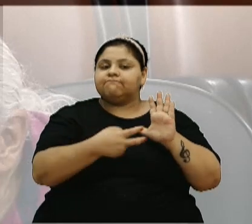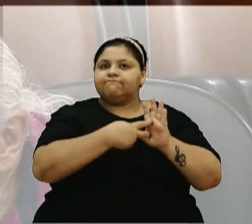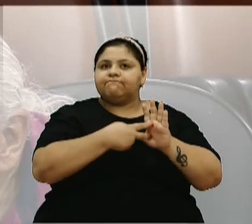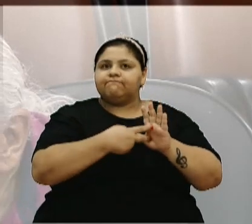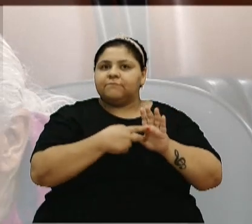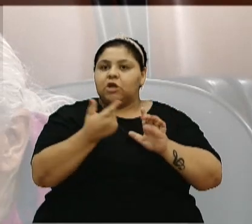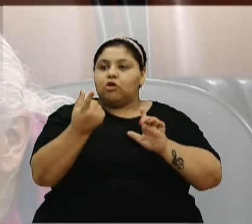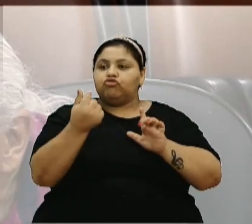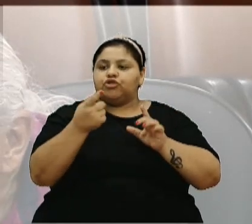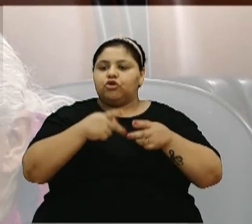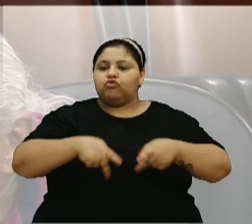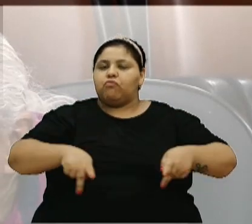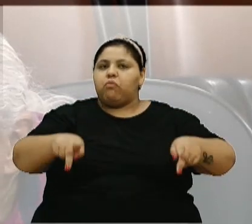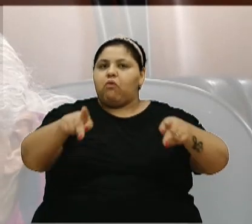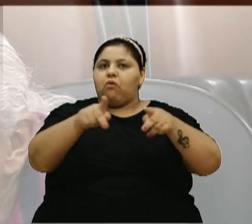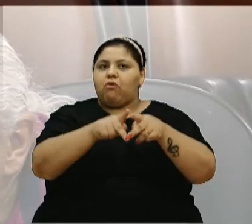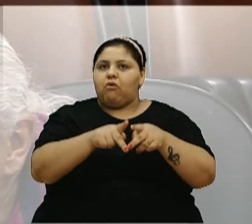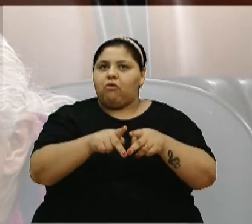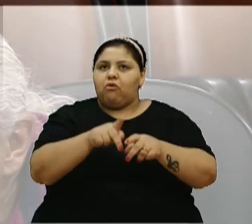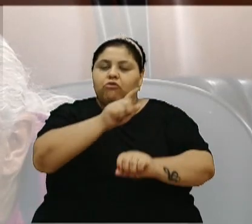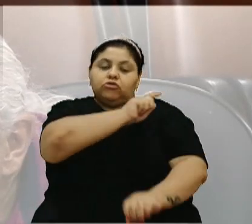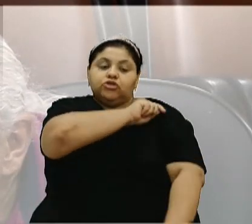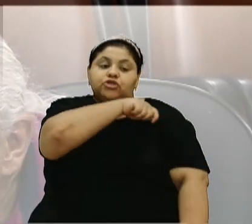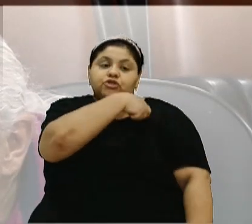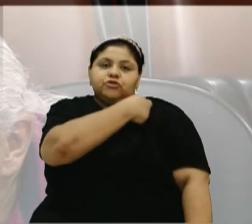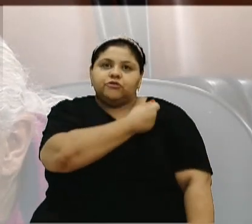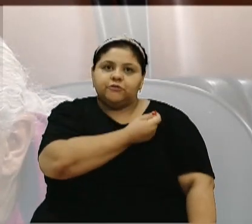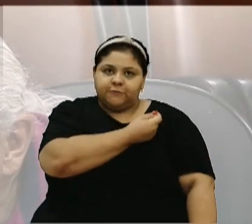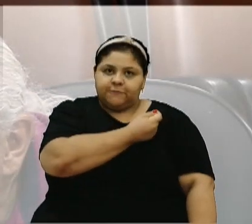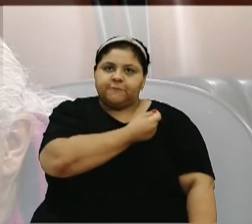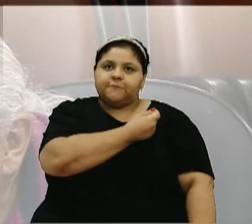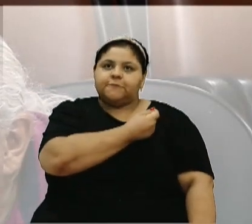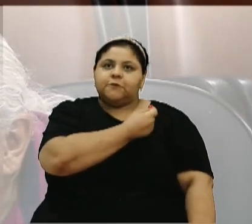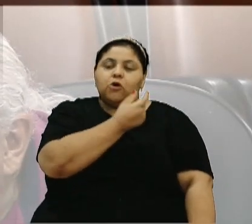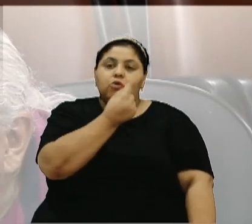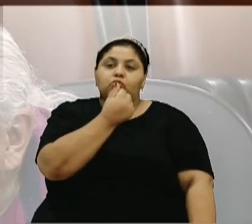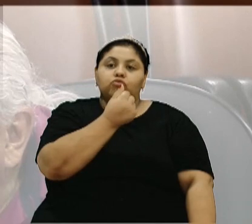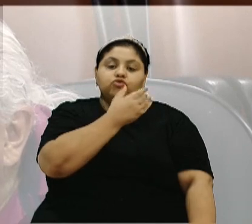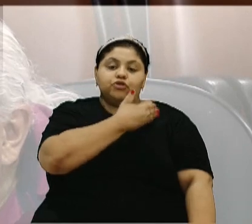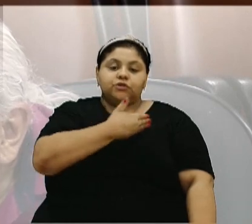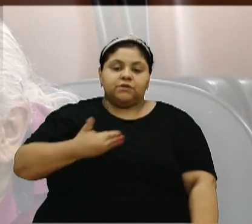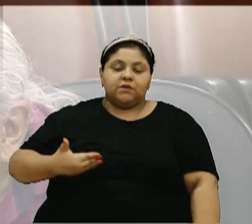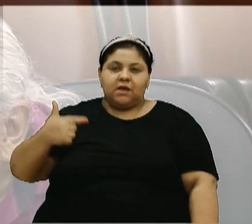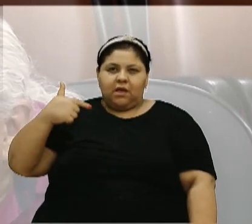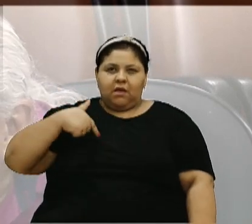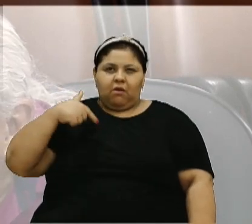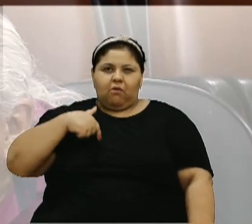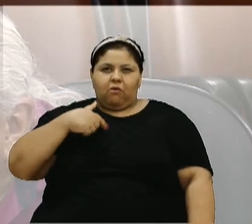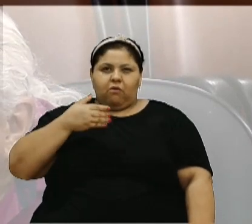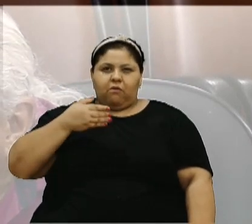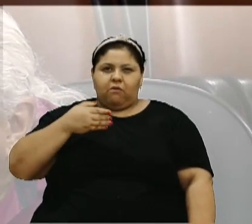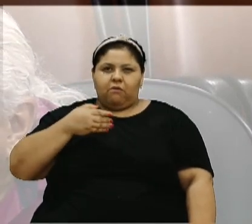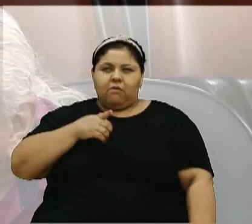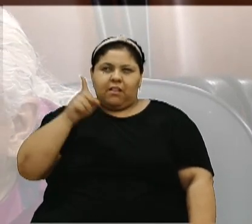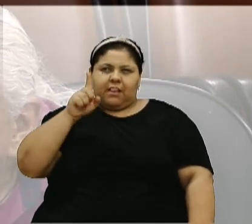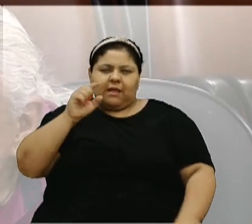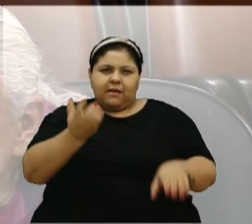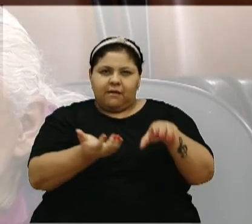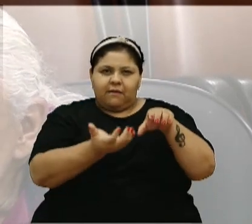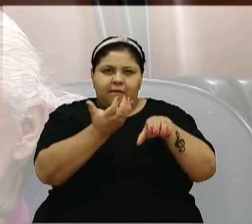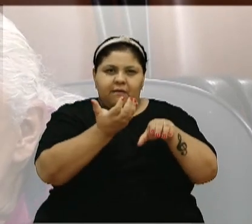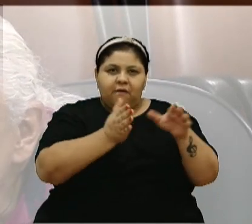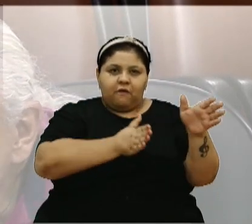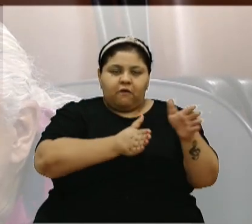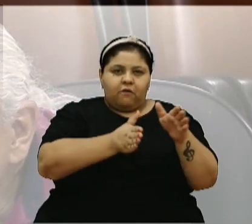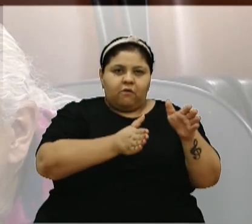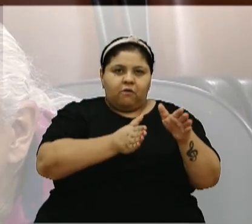dinheiro do povo, de fiscalização com o erário público. Eu estava em Brasília, na época que o Bolsonaro